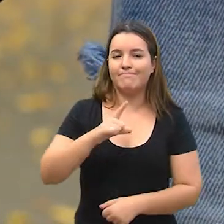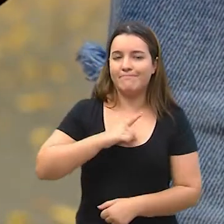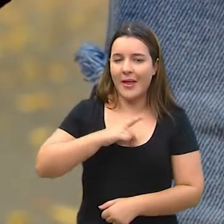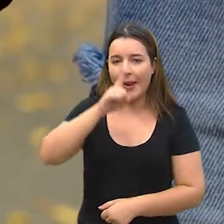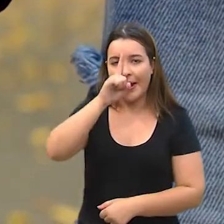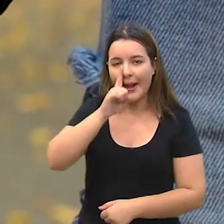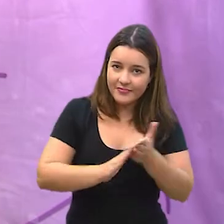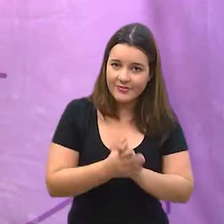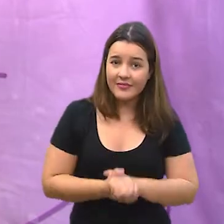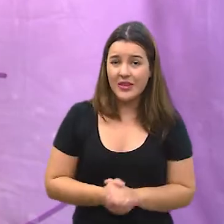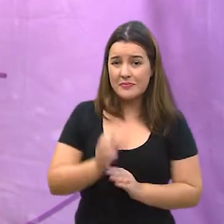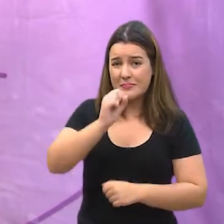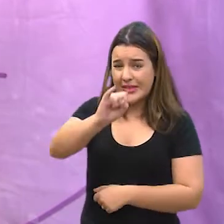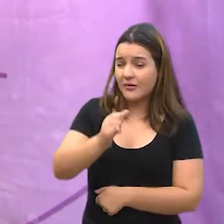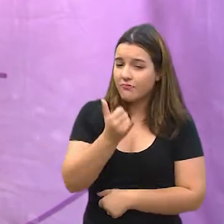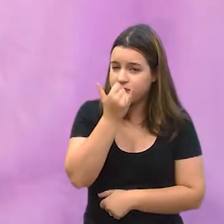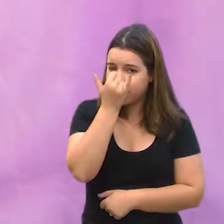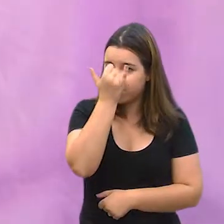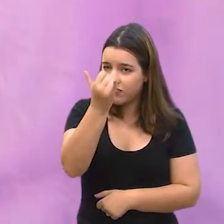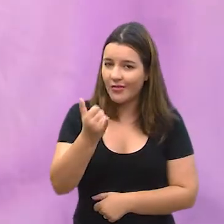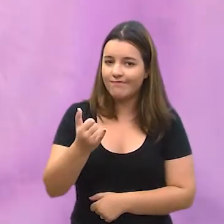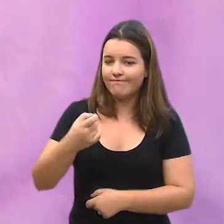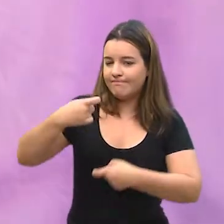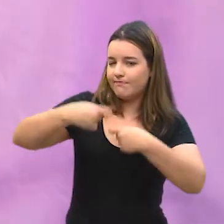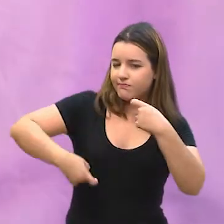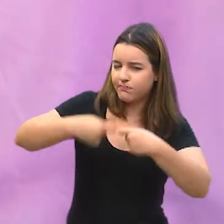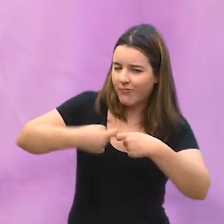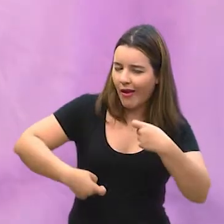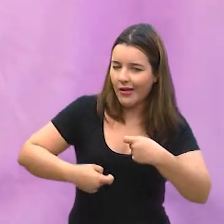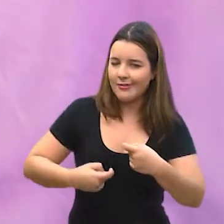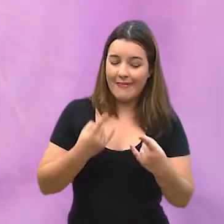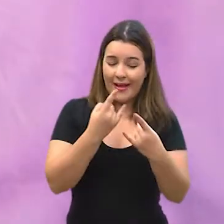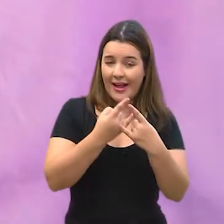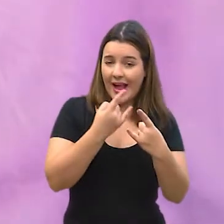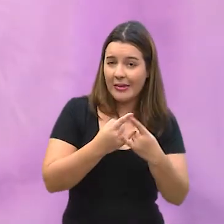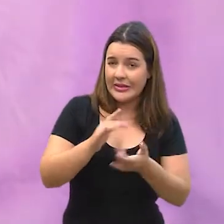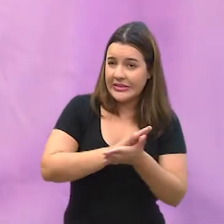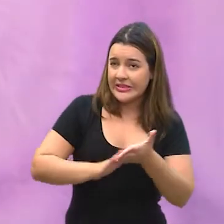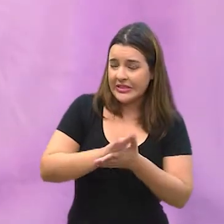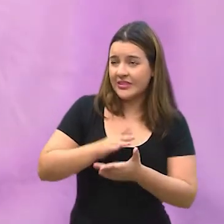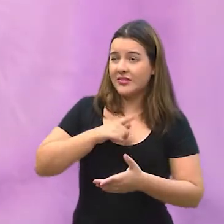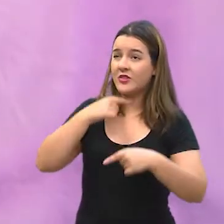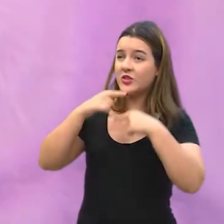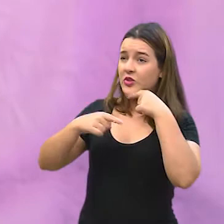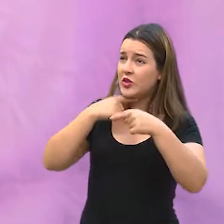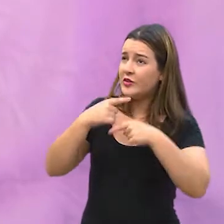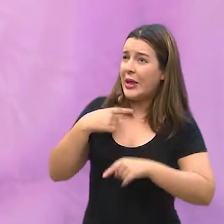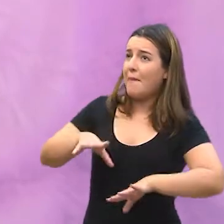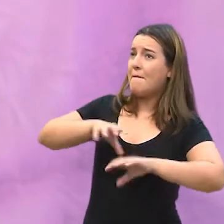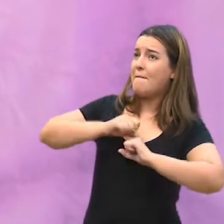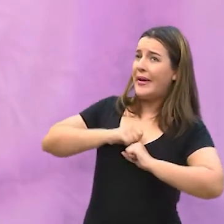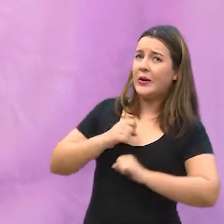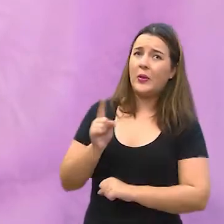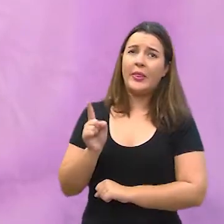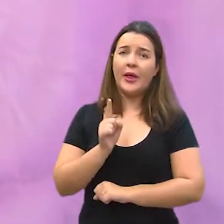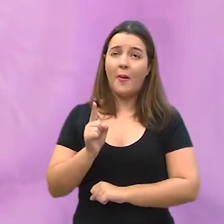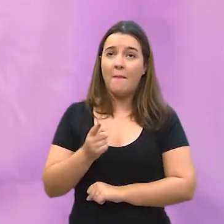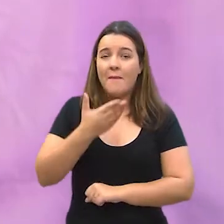agravamento mais significativo do sistema imunológico, né? E a gente sabe que se o tratamento for